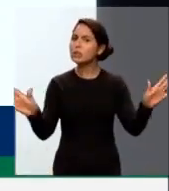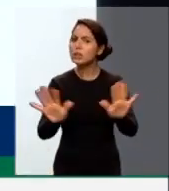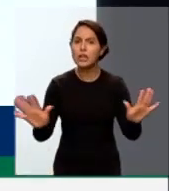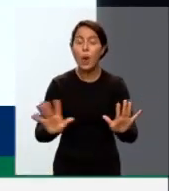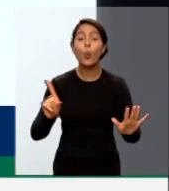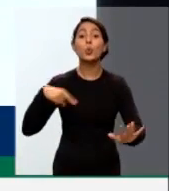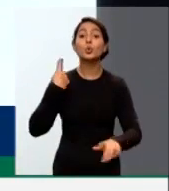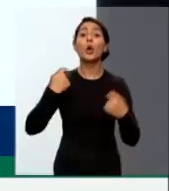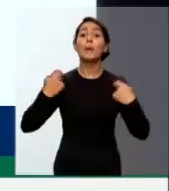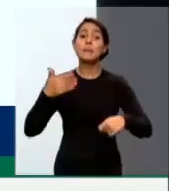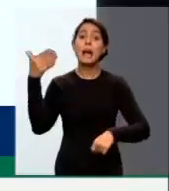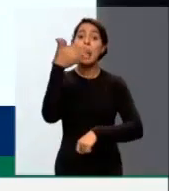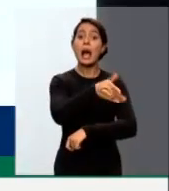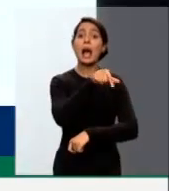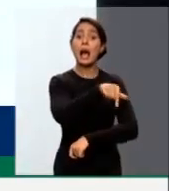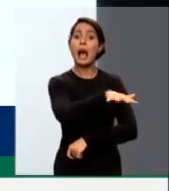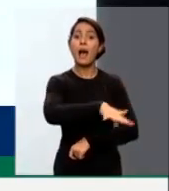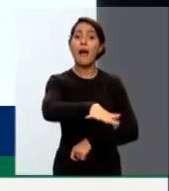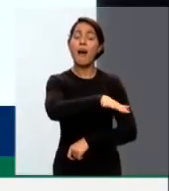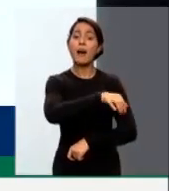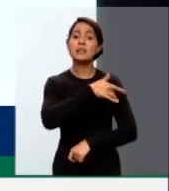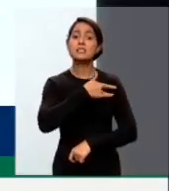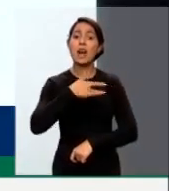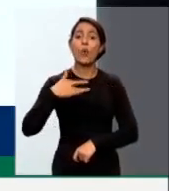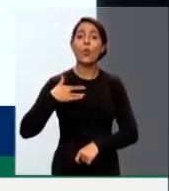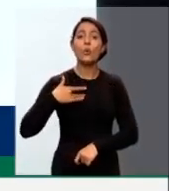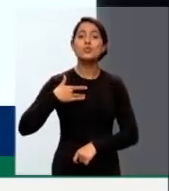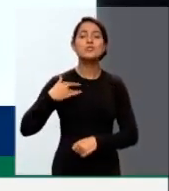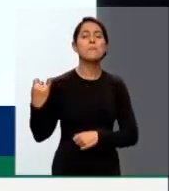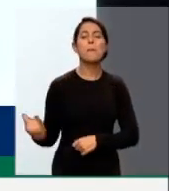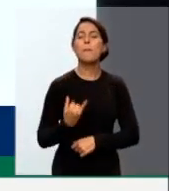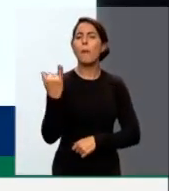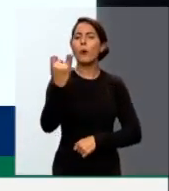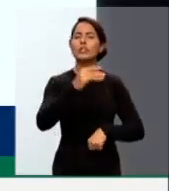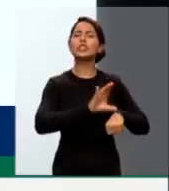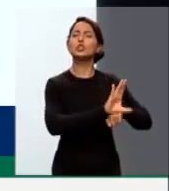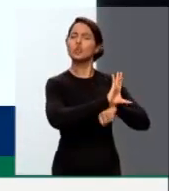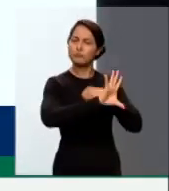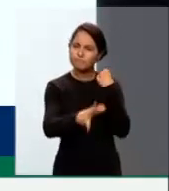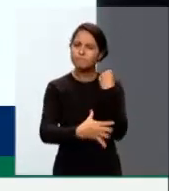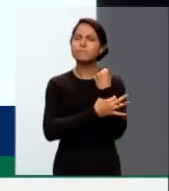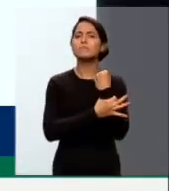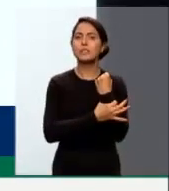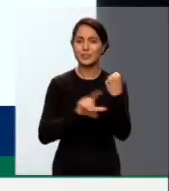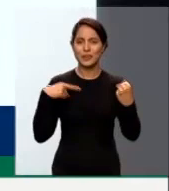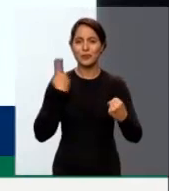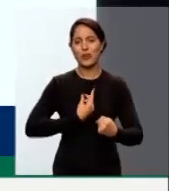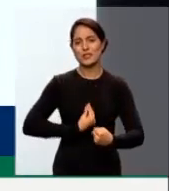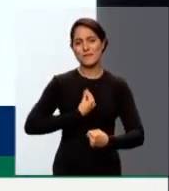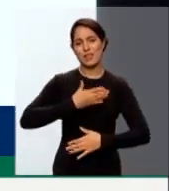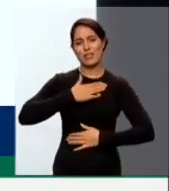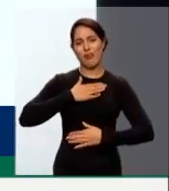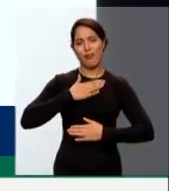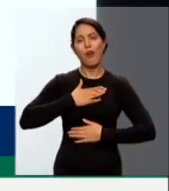à saúde é um direito básico, fundamental, constitucional, que precisa ser garantido também para os nossos corpos. Então,